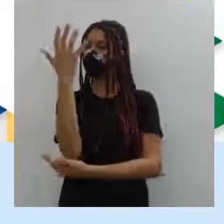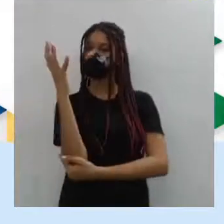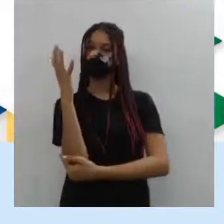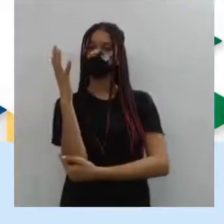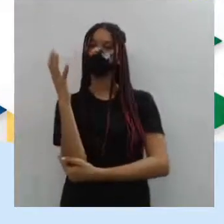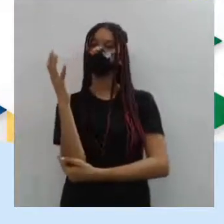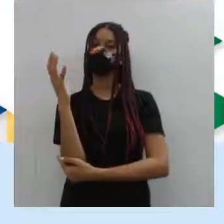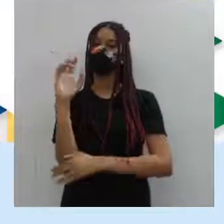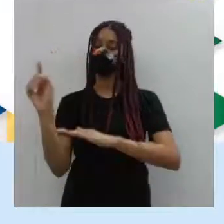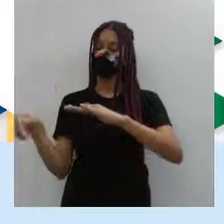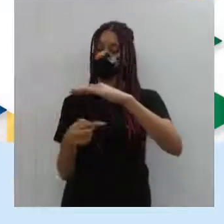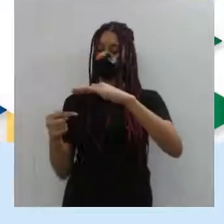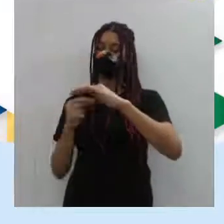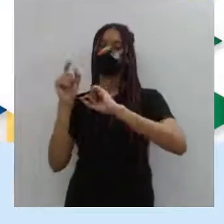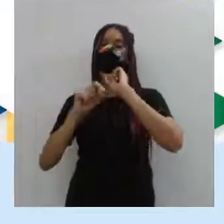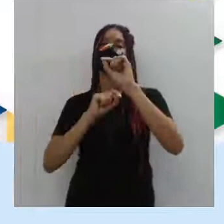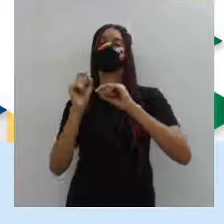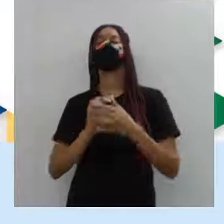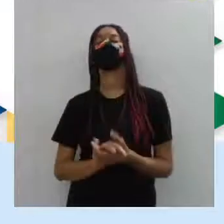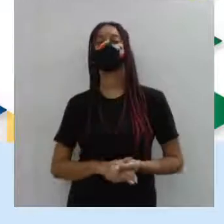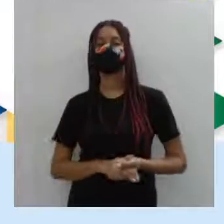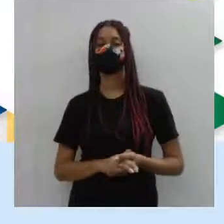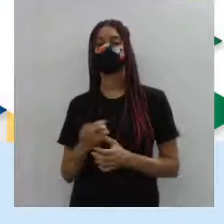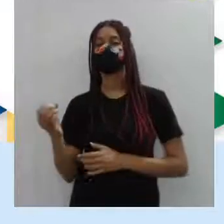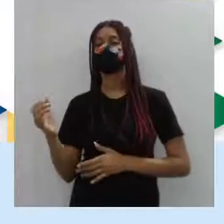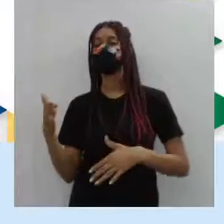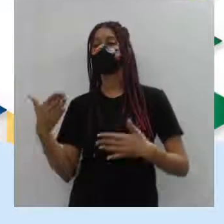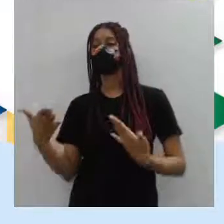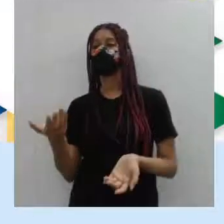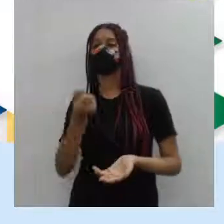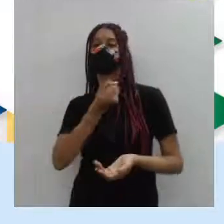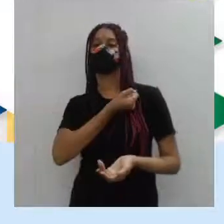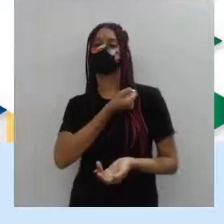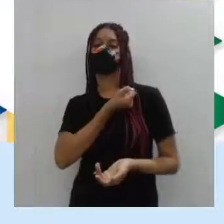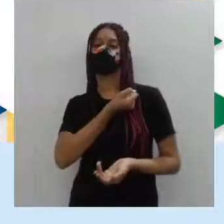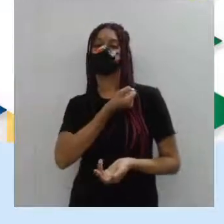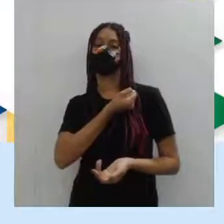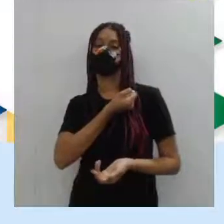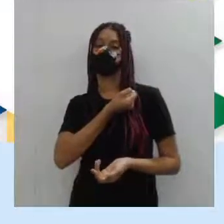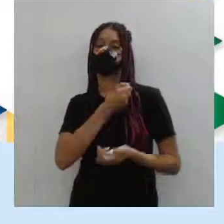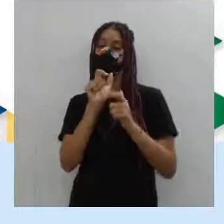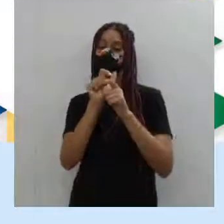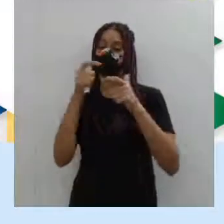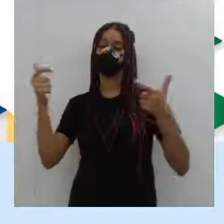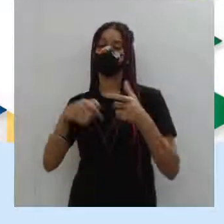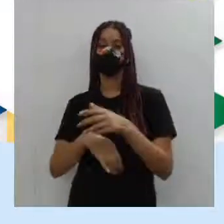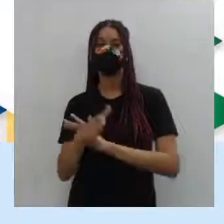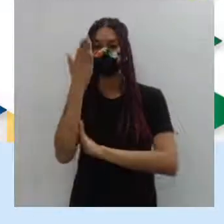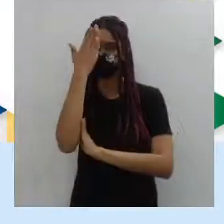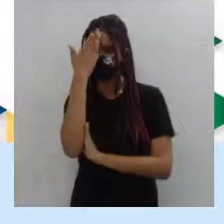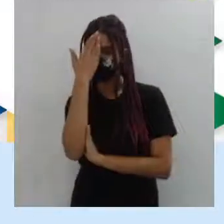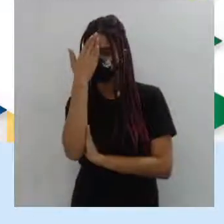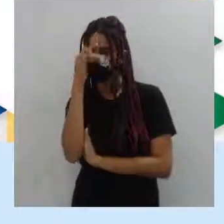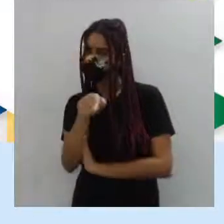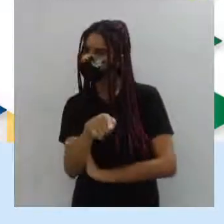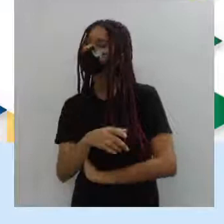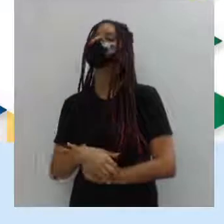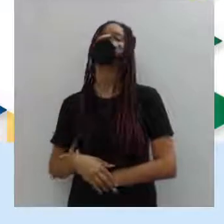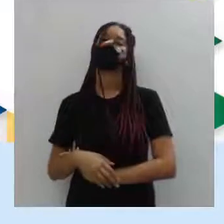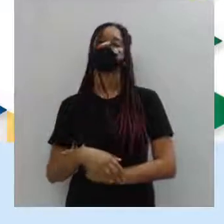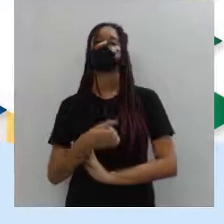o número de baixo é quanto ela foi aumentada. Se ligou? Deu para entender?